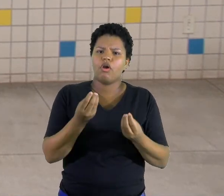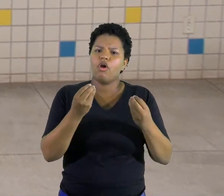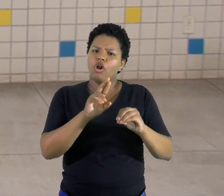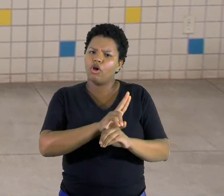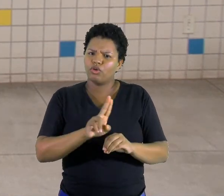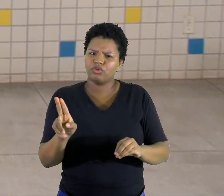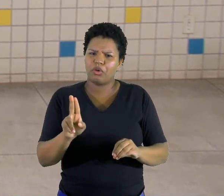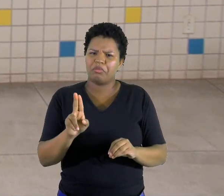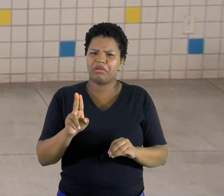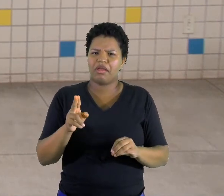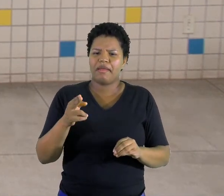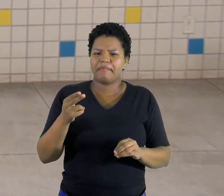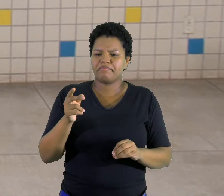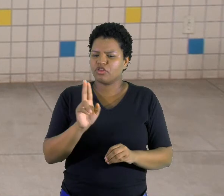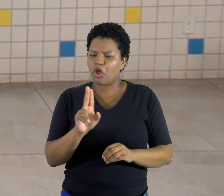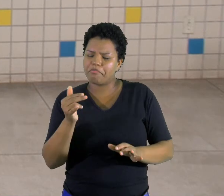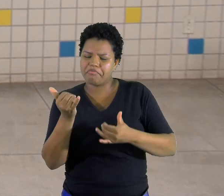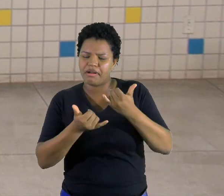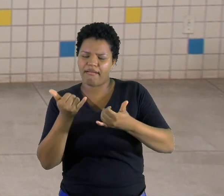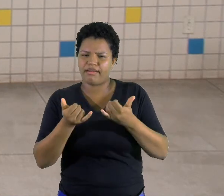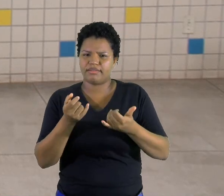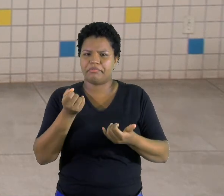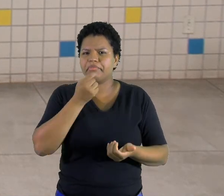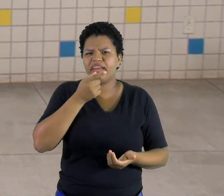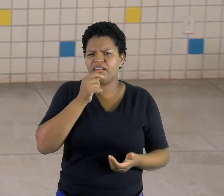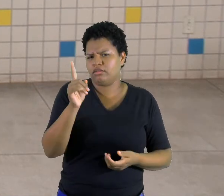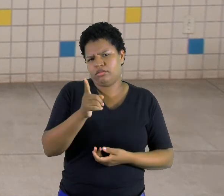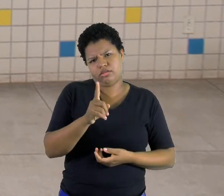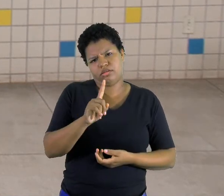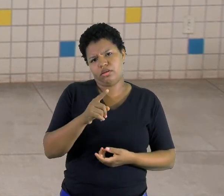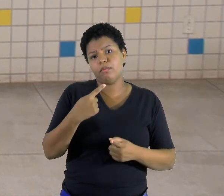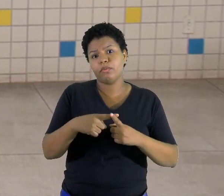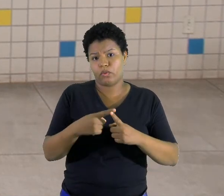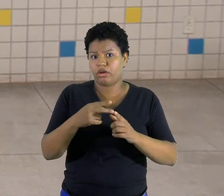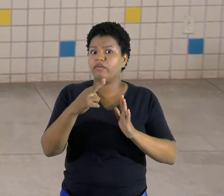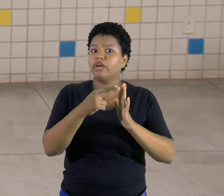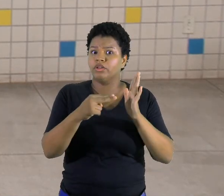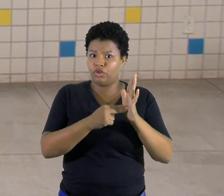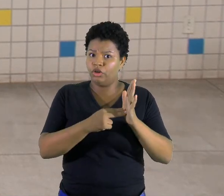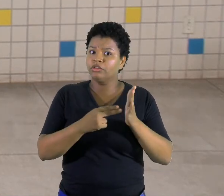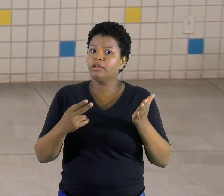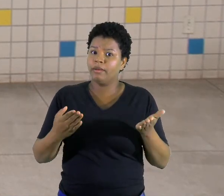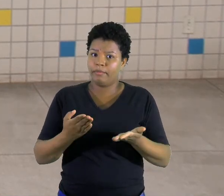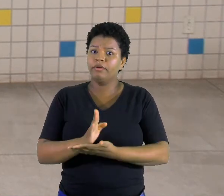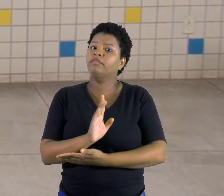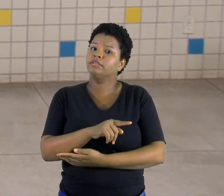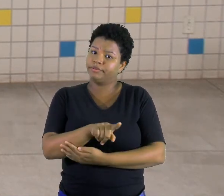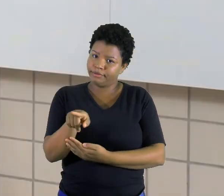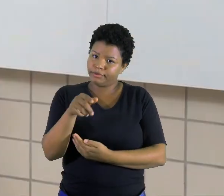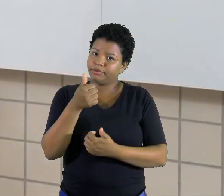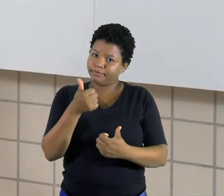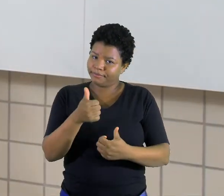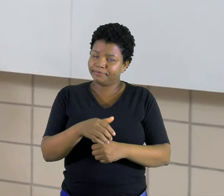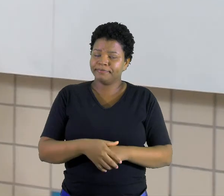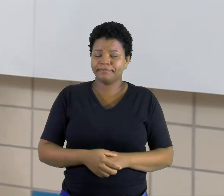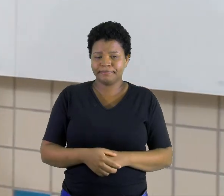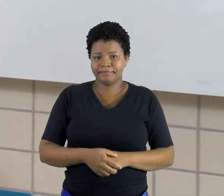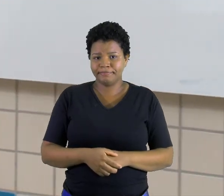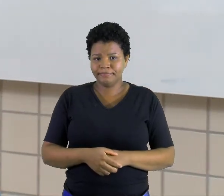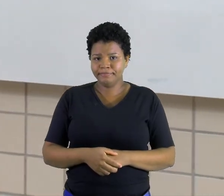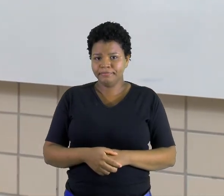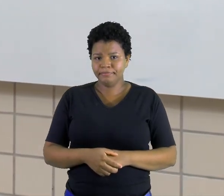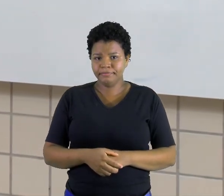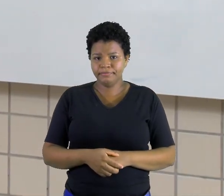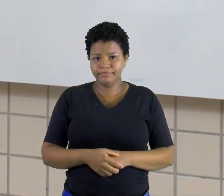coloquem apelido, tá? Não coloquem gracinhas, porque aquilo ali vai refletir na nota e na aprovação de vocês, tá bom? Conto com vocês na